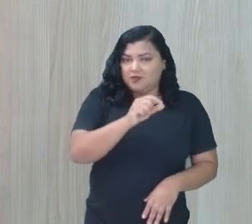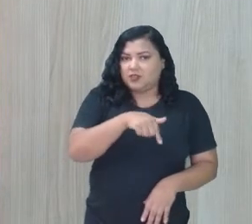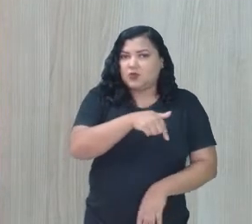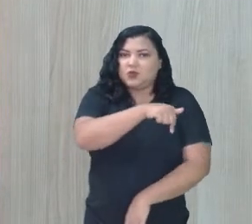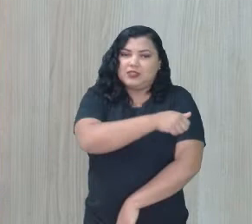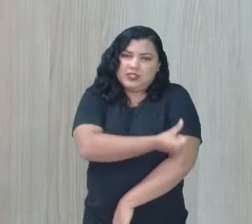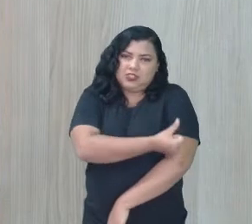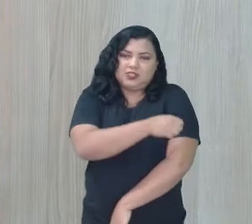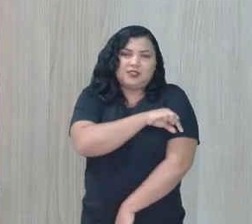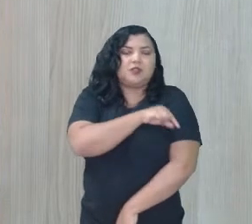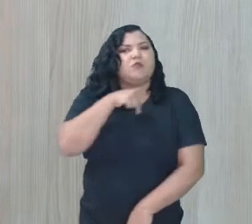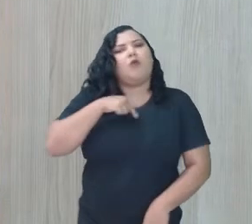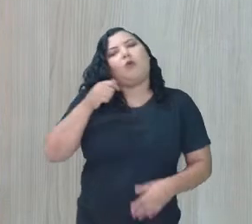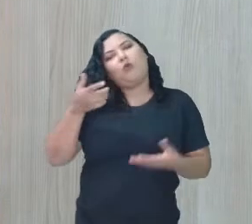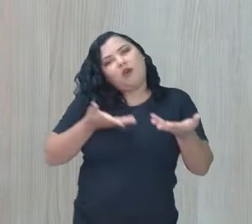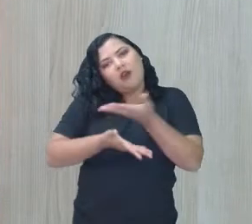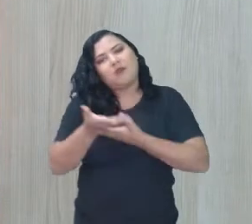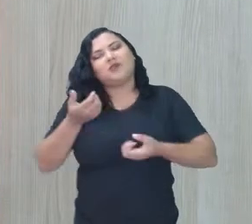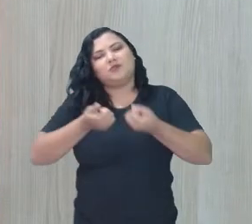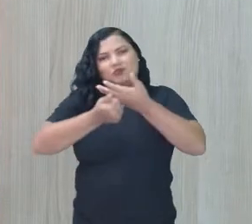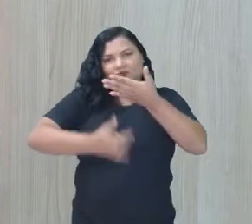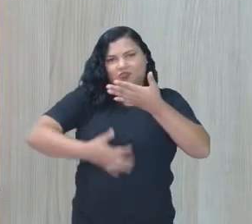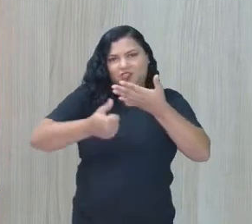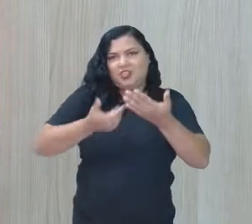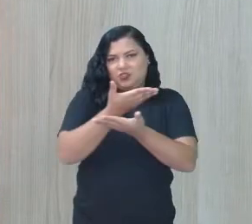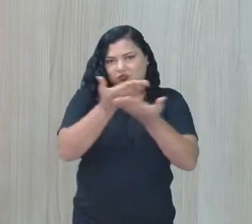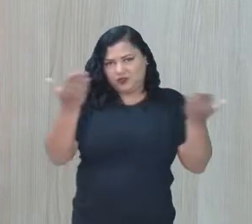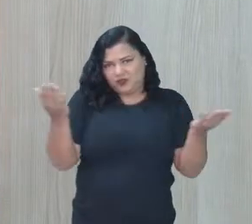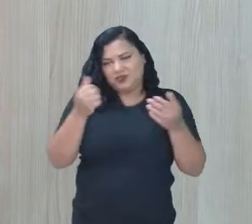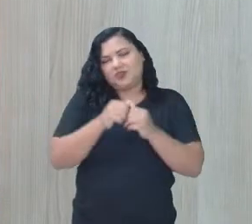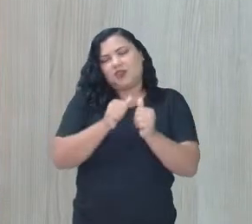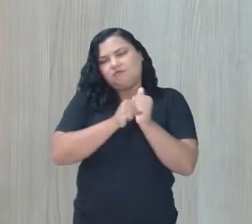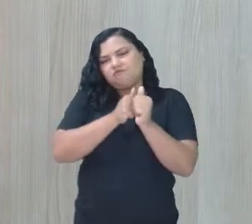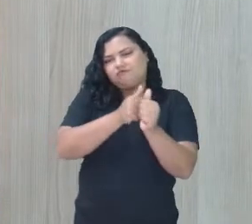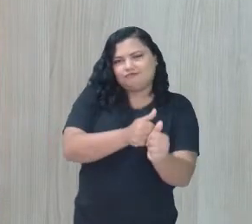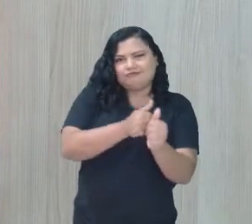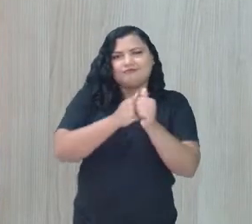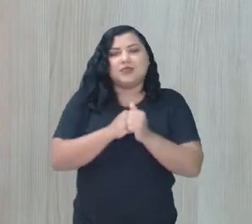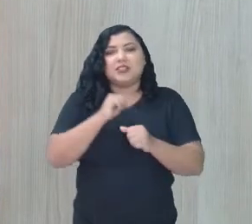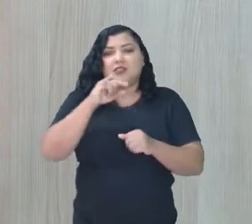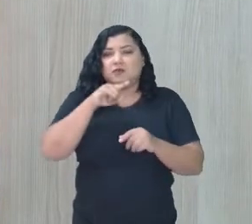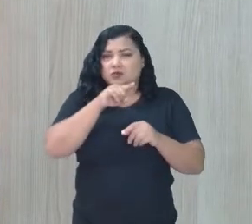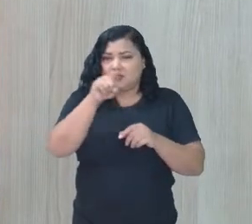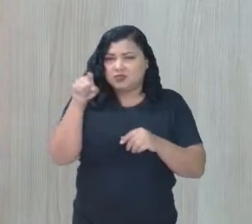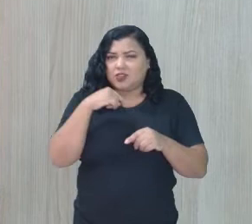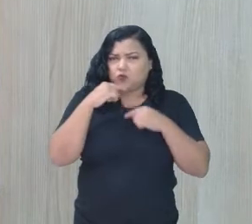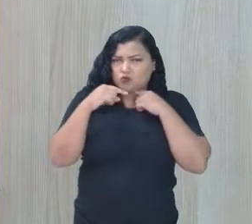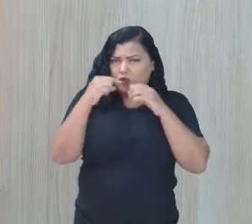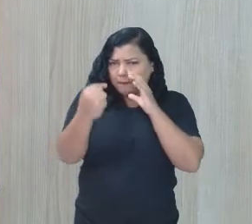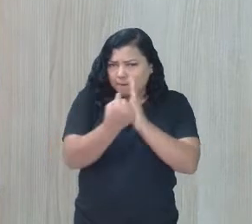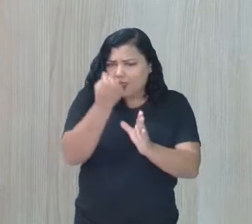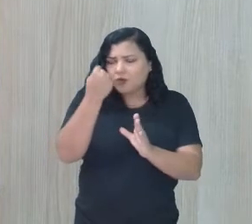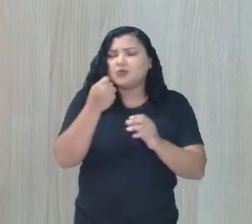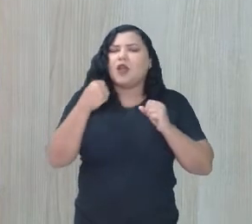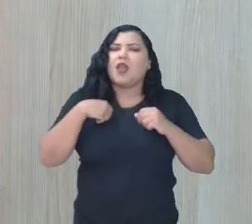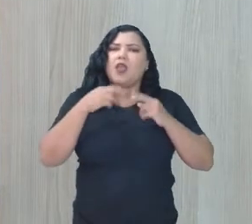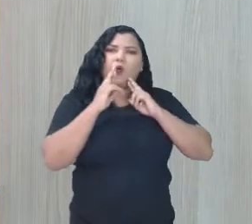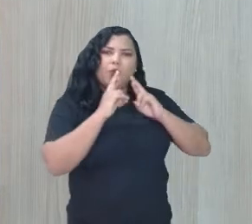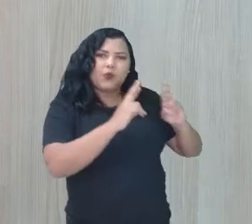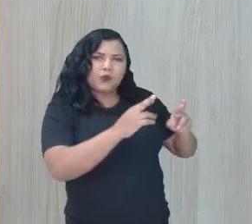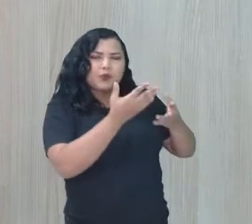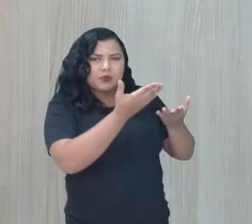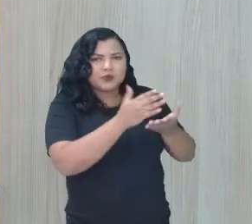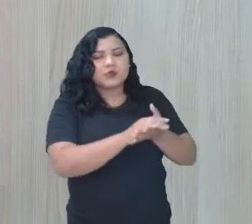eu vou estar aqui no chat acompanhando, interagindo aqui com vocês, levando as perguntas que vocês fizerem para o professor Luciano, tá